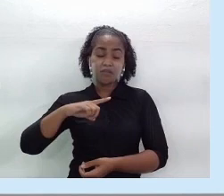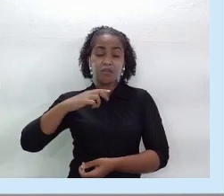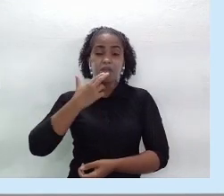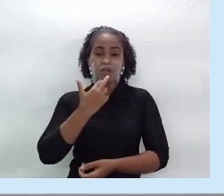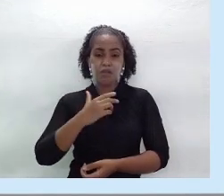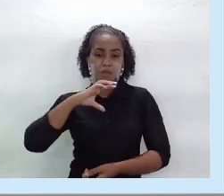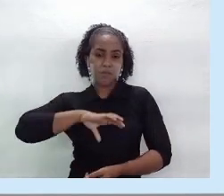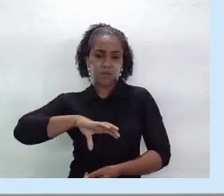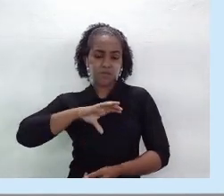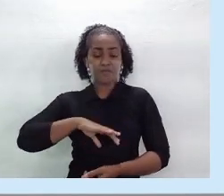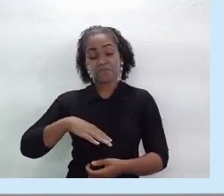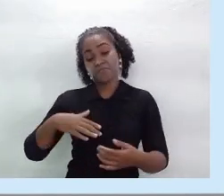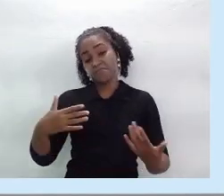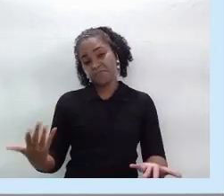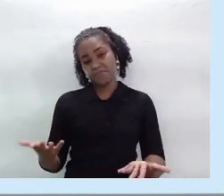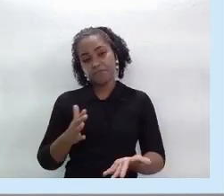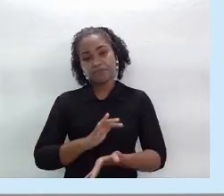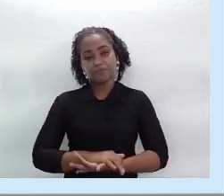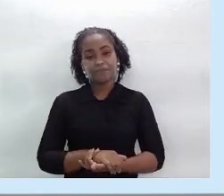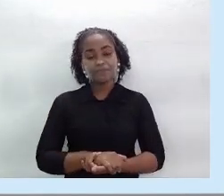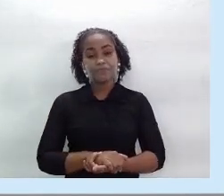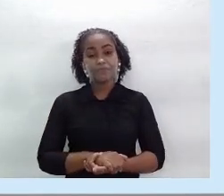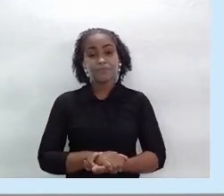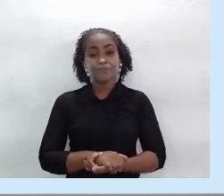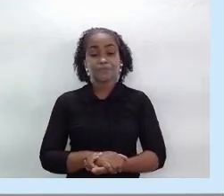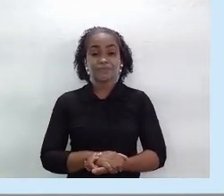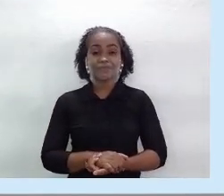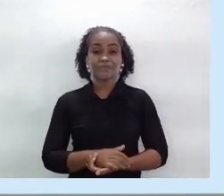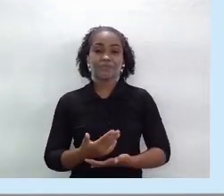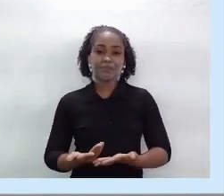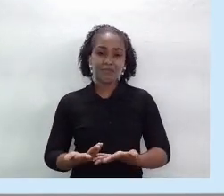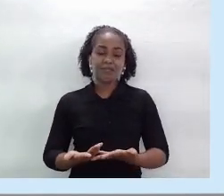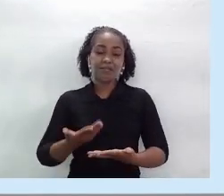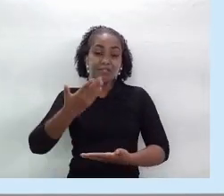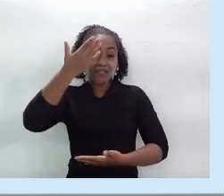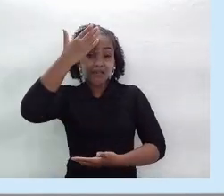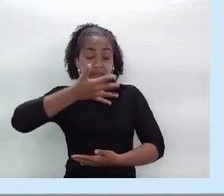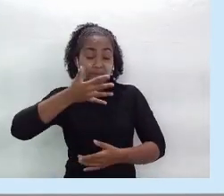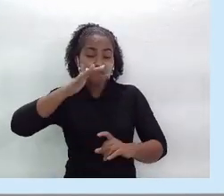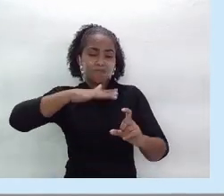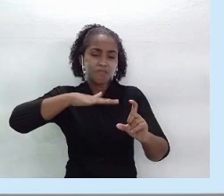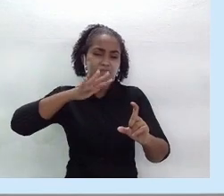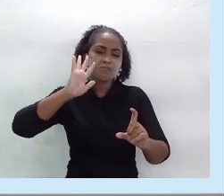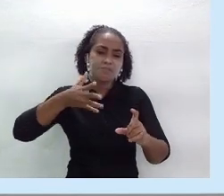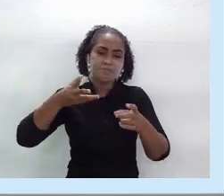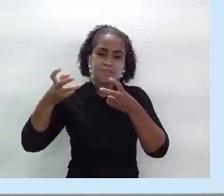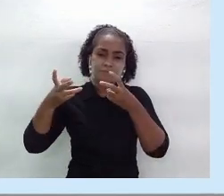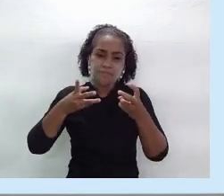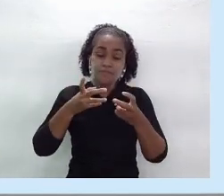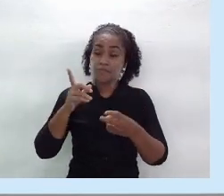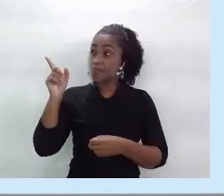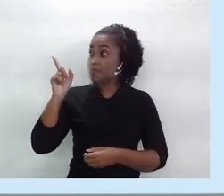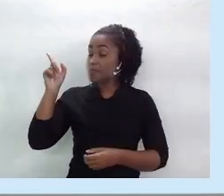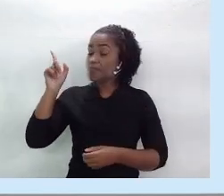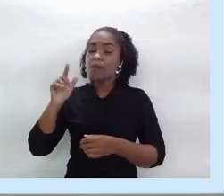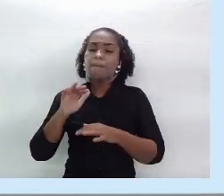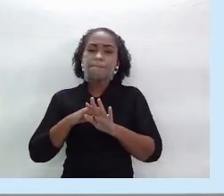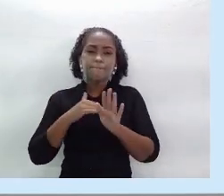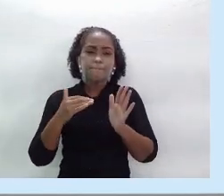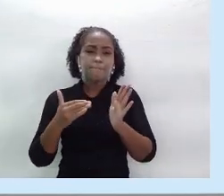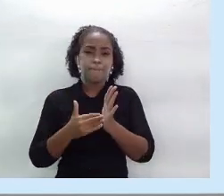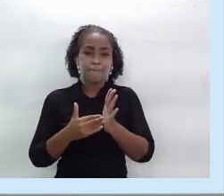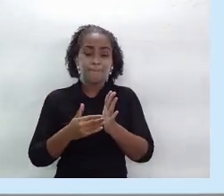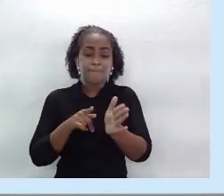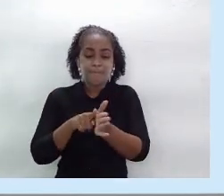português. Enfim. Então, essa evidência litológica, como vocês estão observando aí na telinha, que